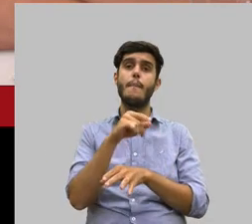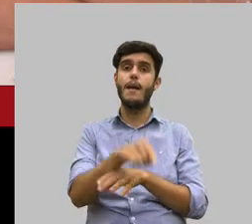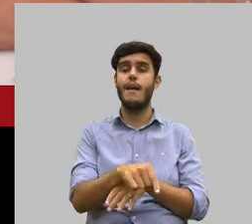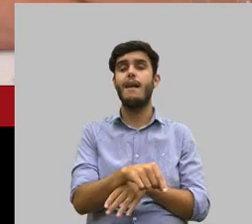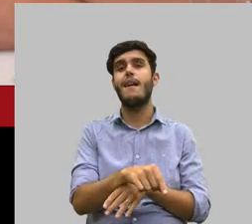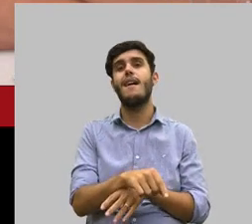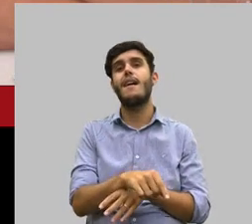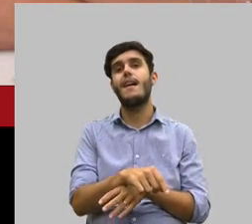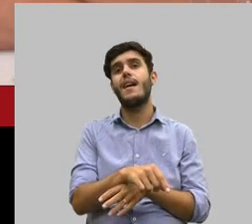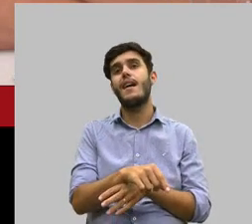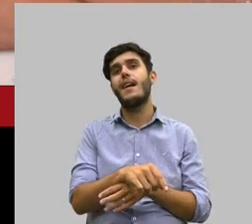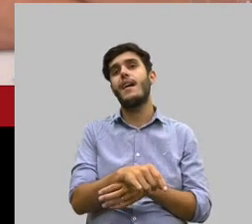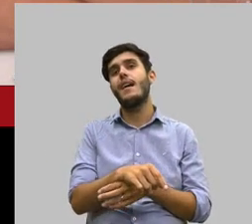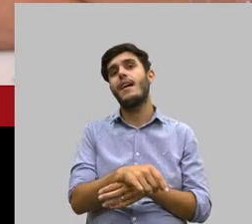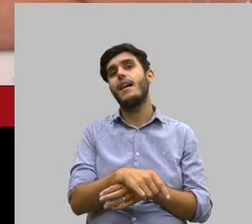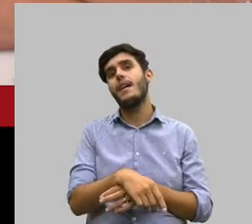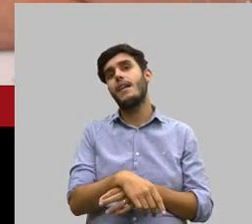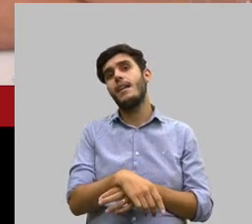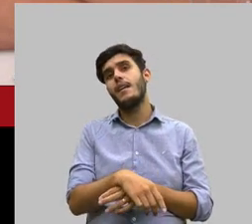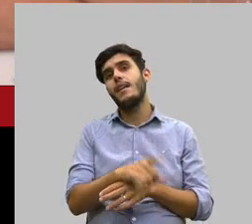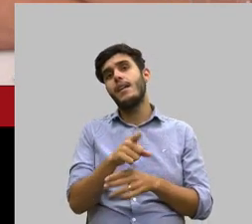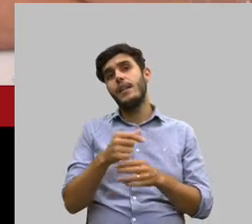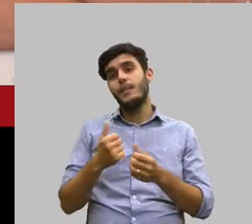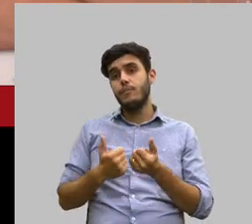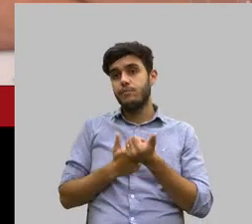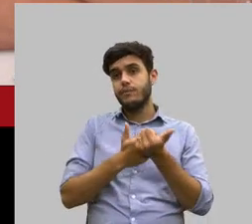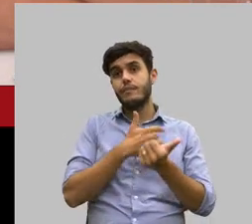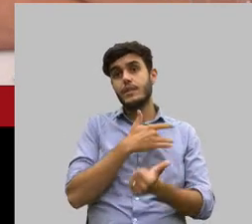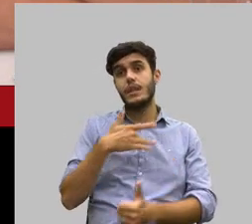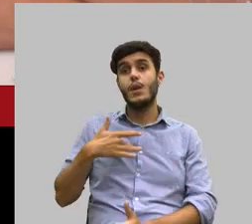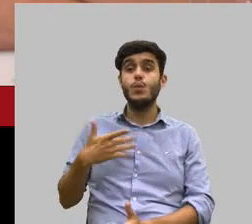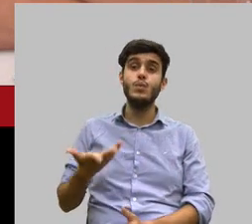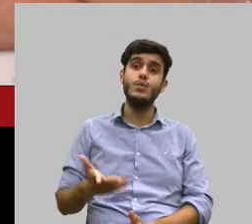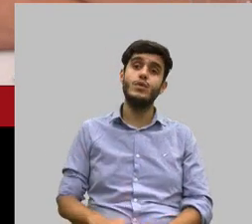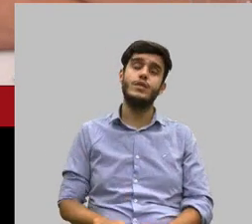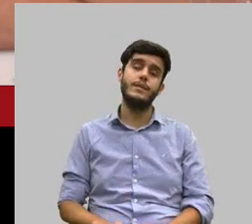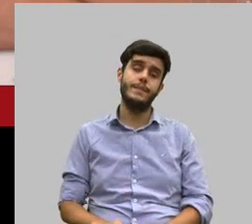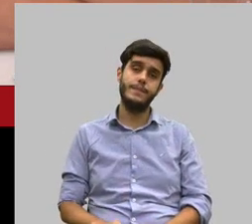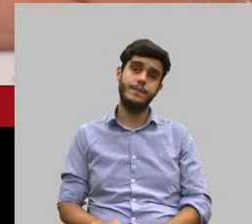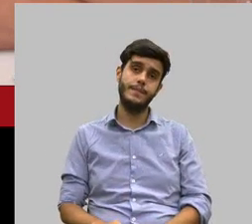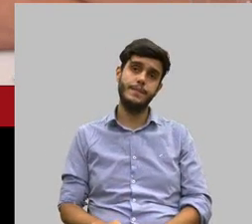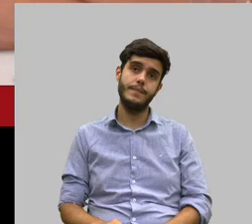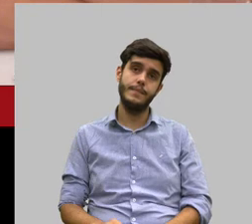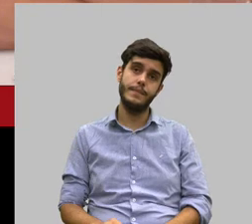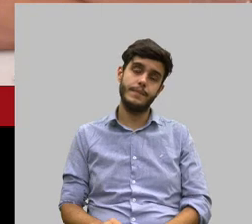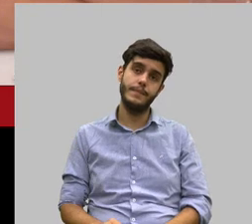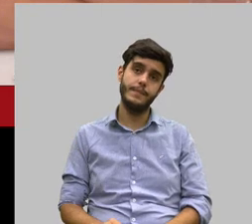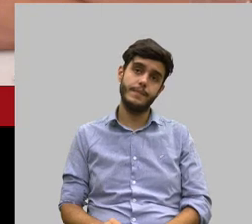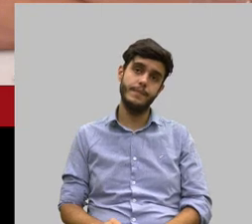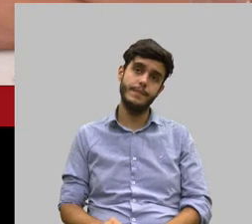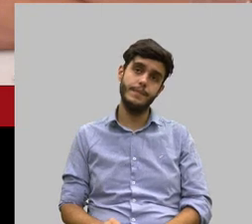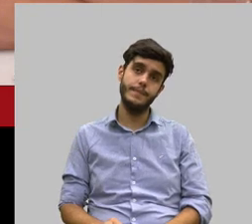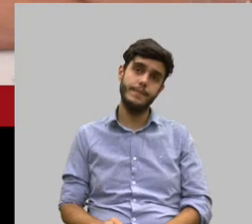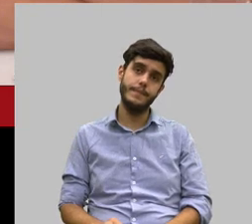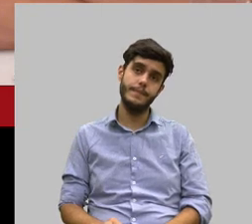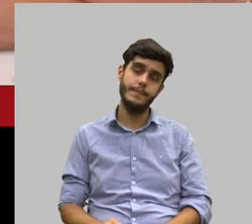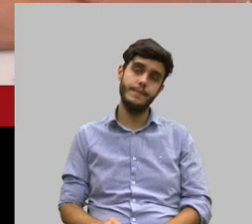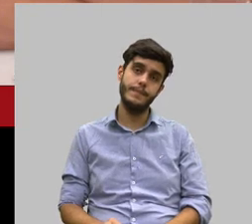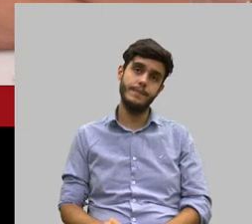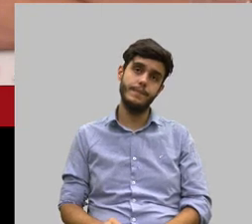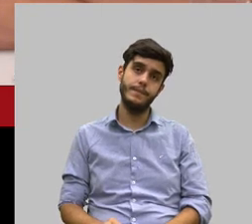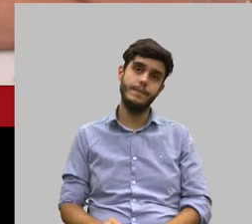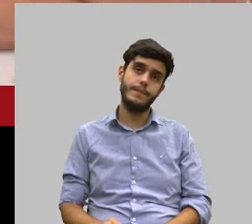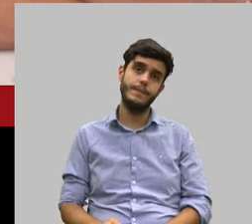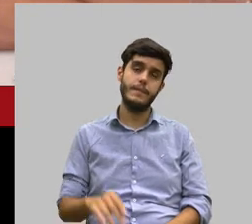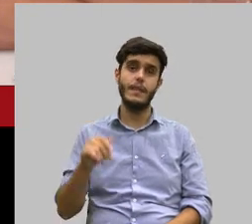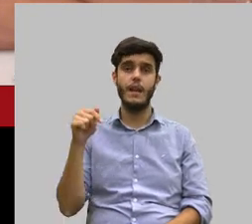com a retaguarda que é da saúde e aqui algum um outro